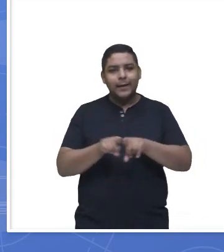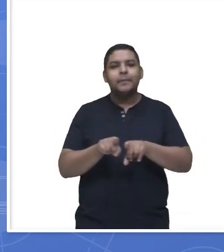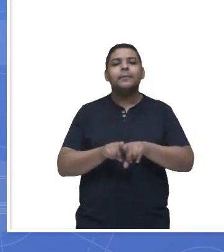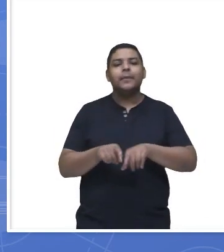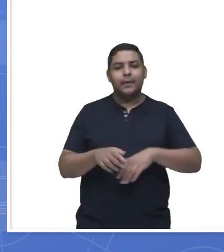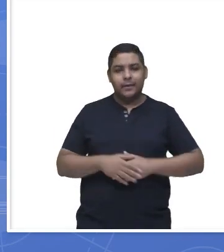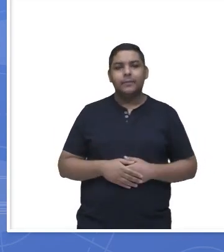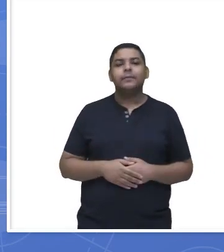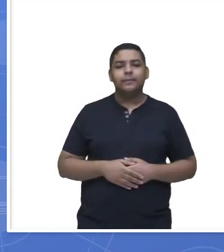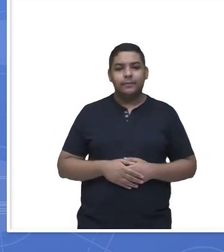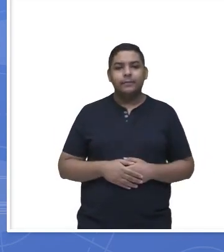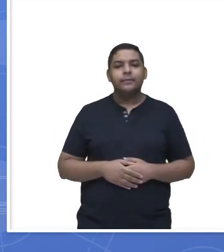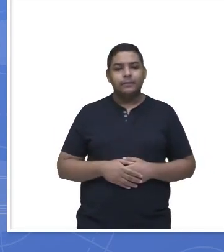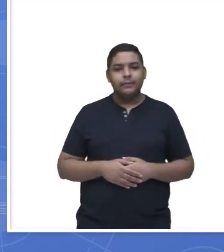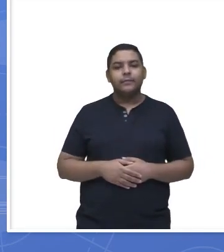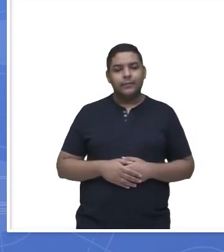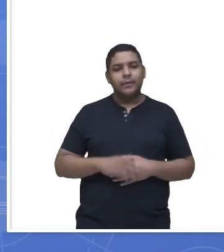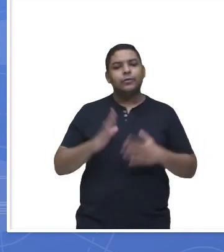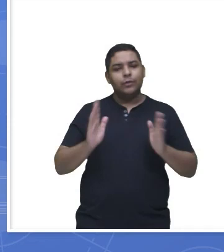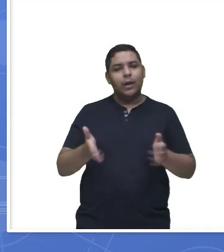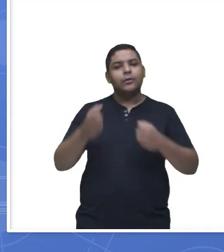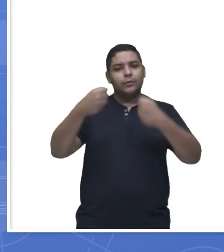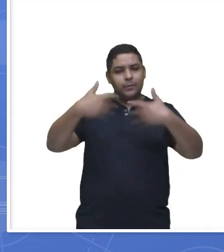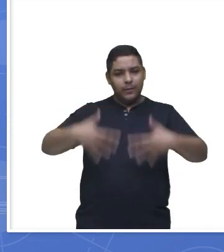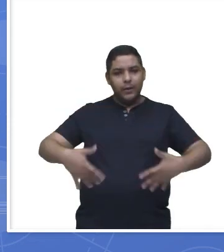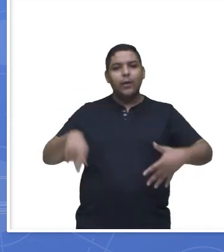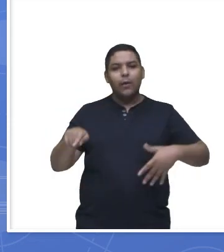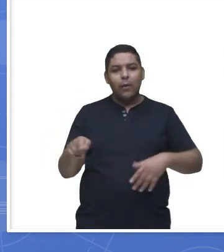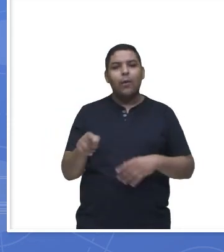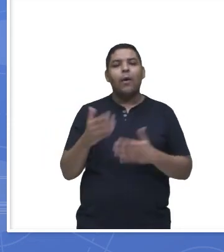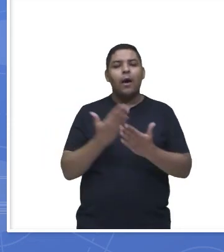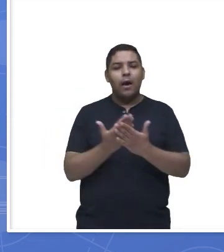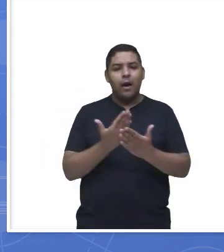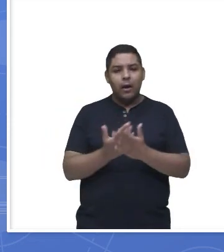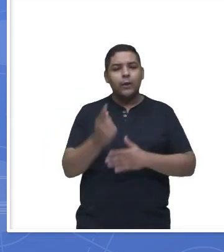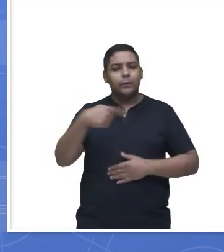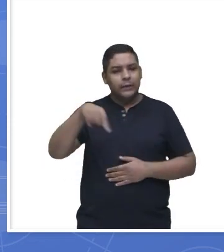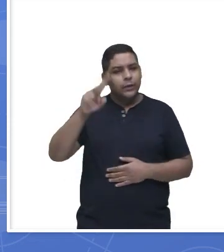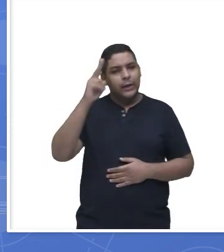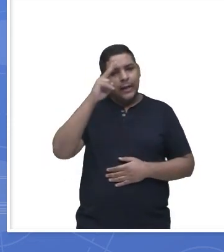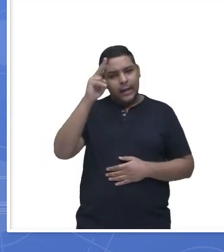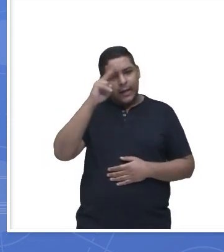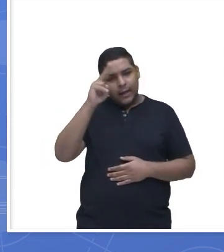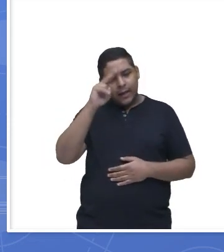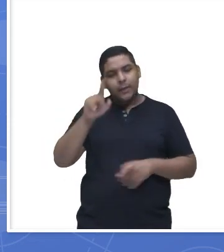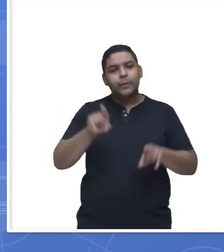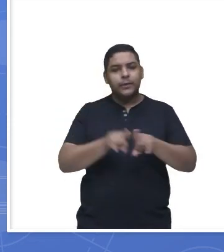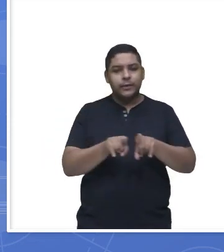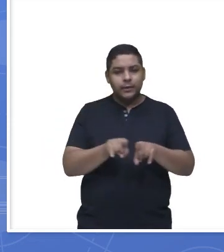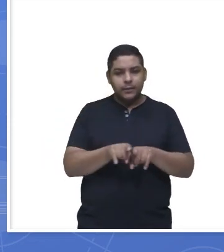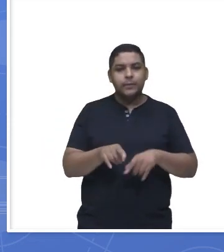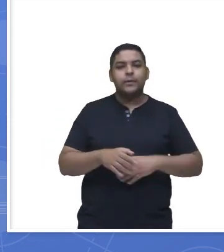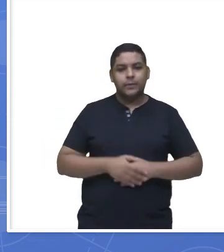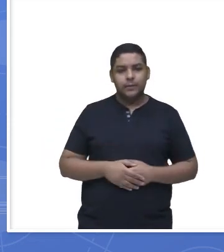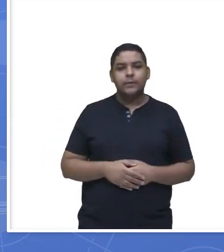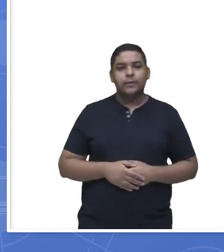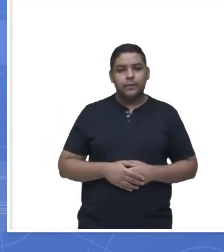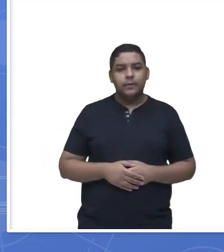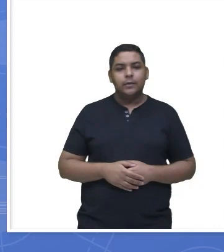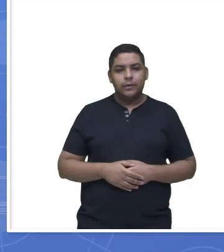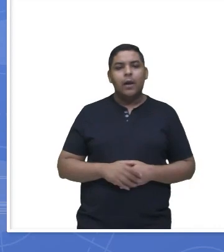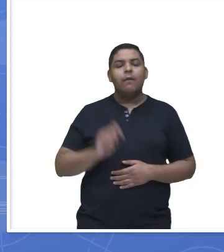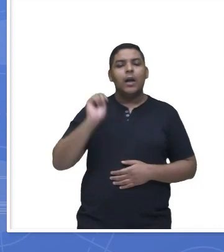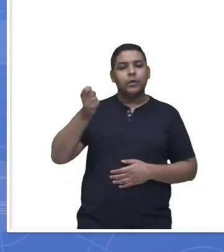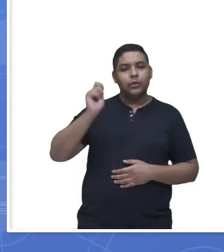Renê que ministrou essa aula belíssimamente. Vocês lembram que a gente falou até um pouquinho sobre da ditadura na